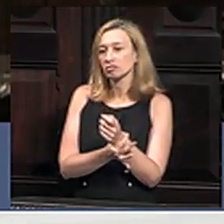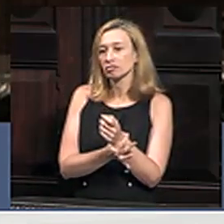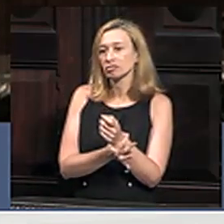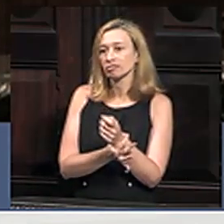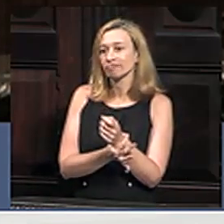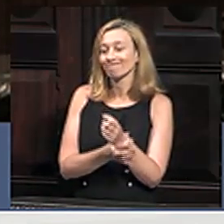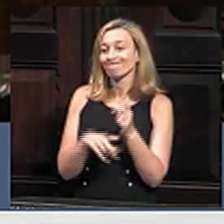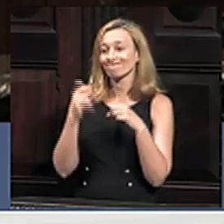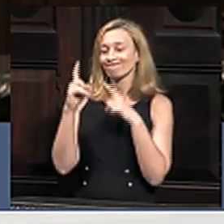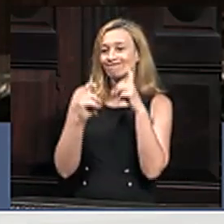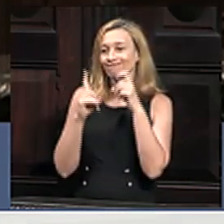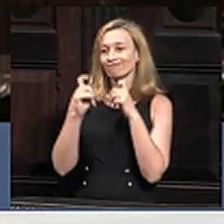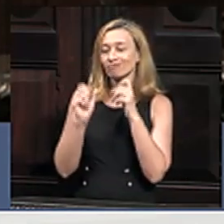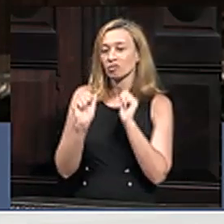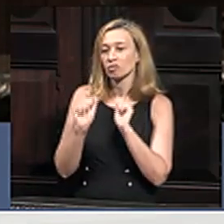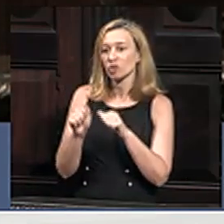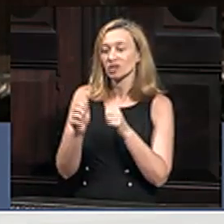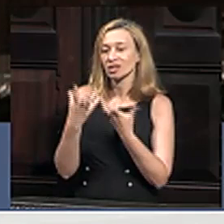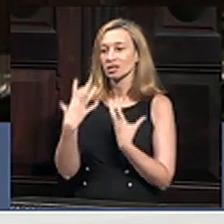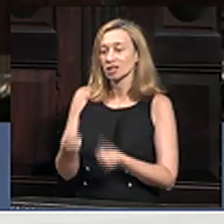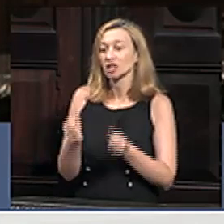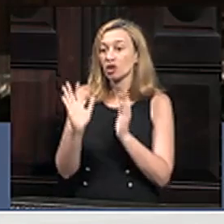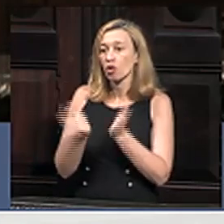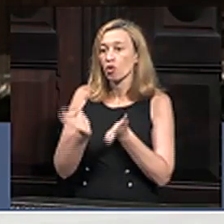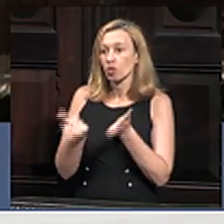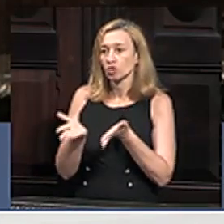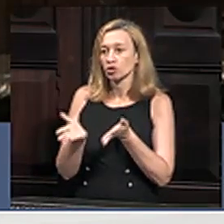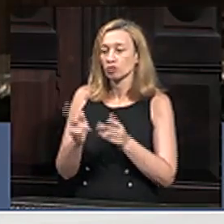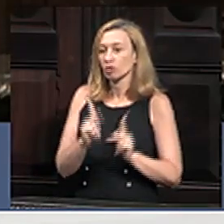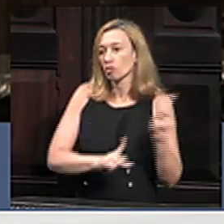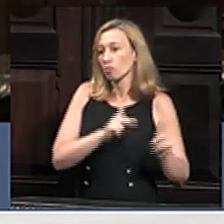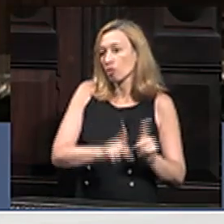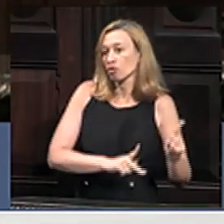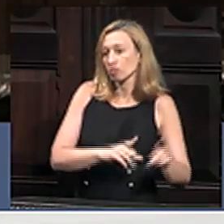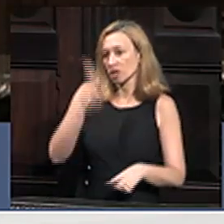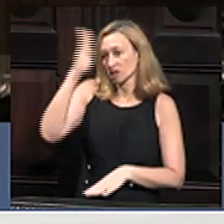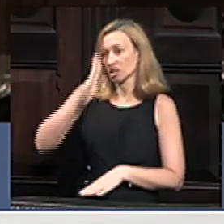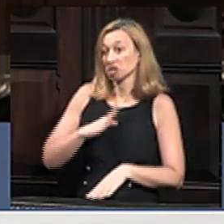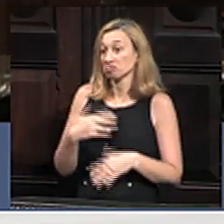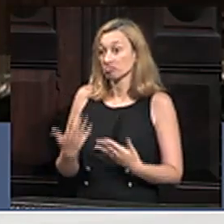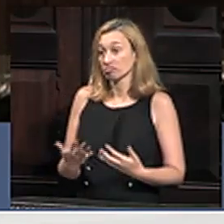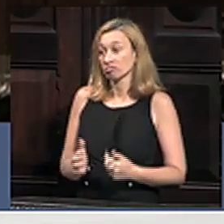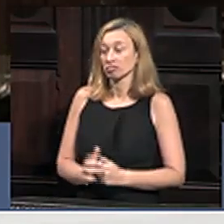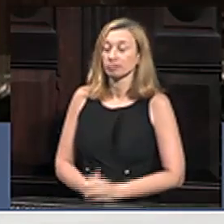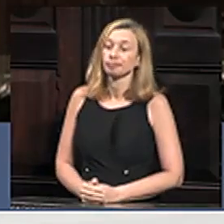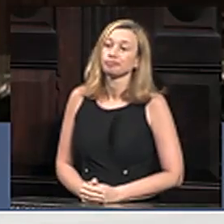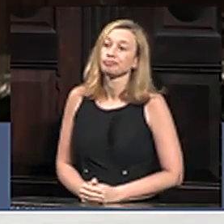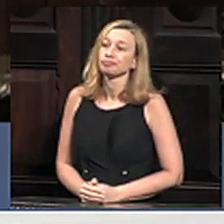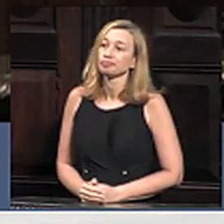expressão pode ser acolhida hoje pelo povo brasileiro.